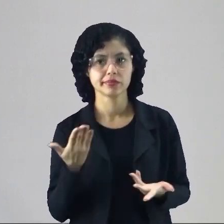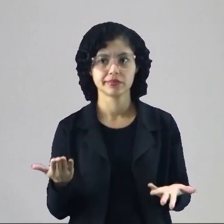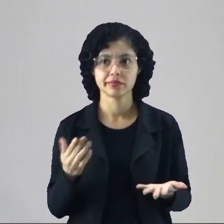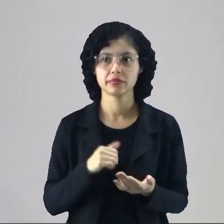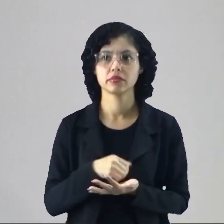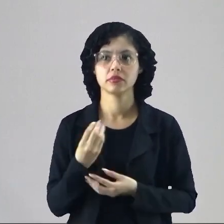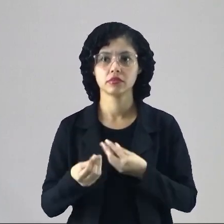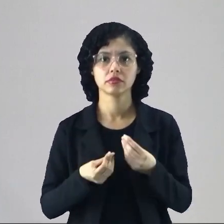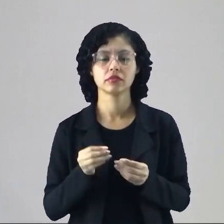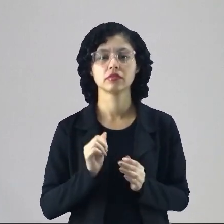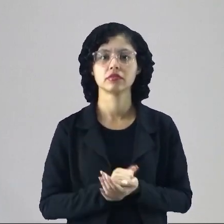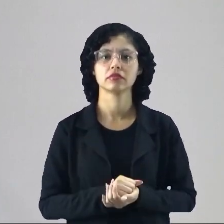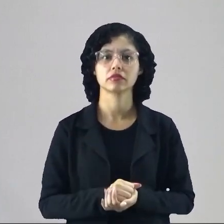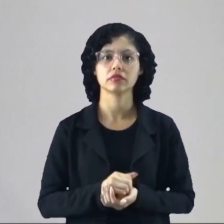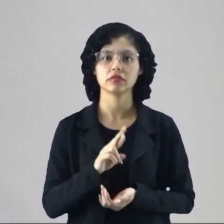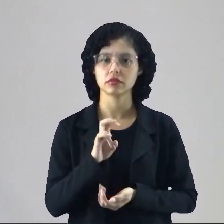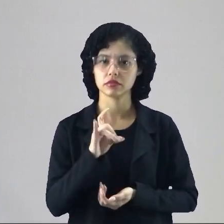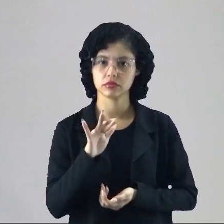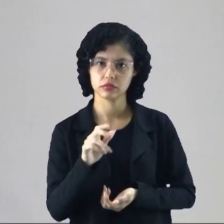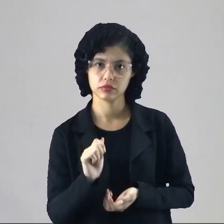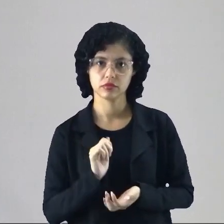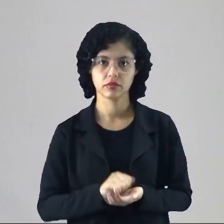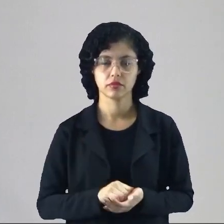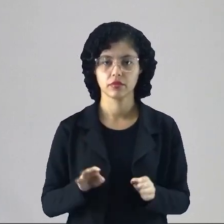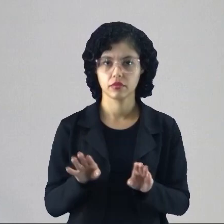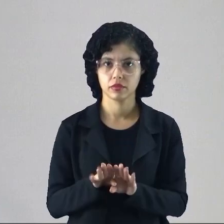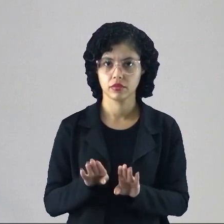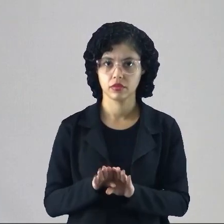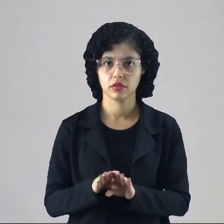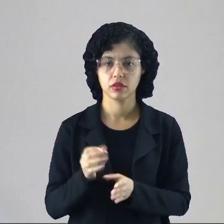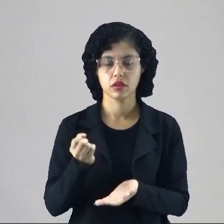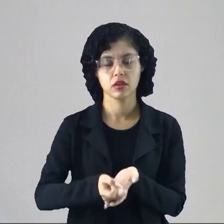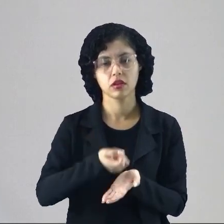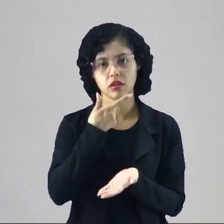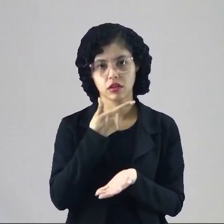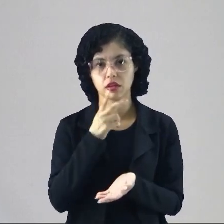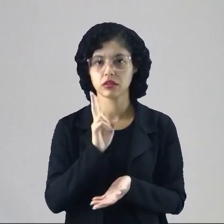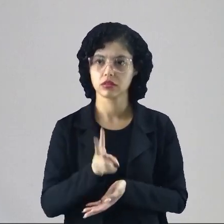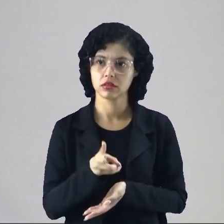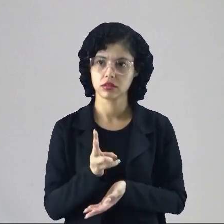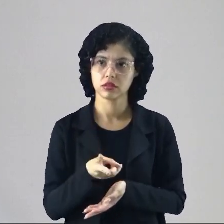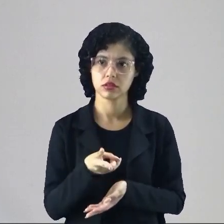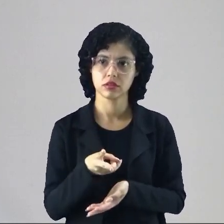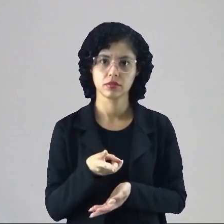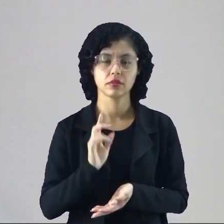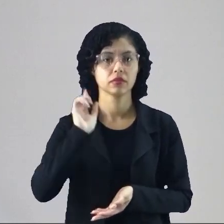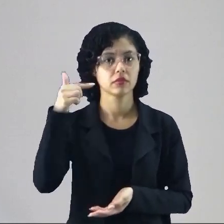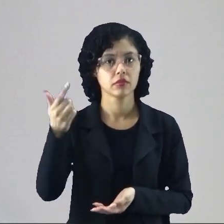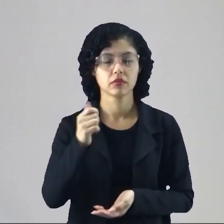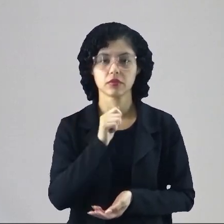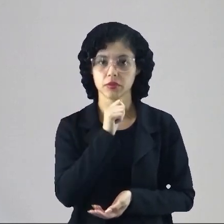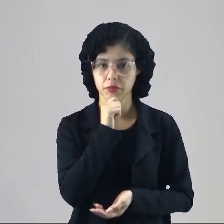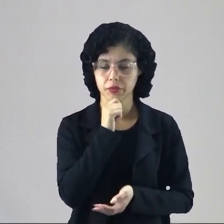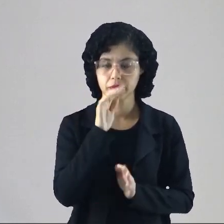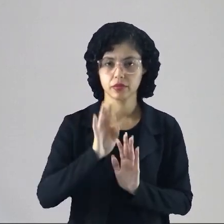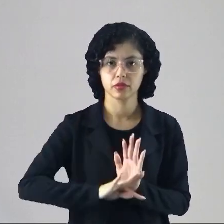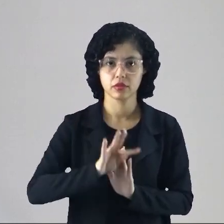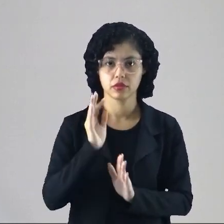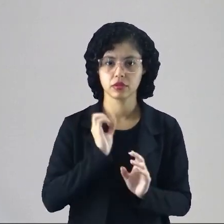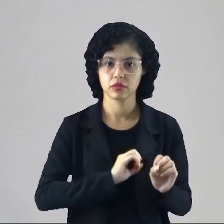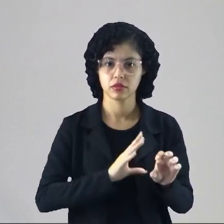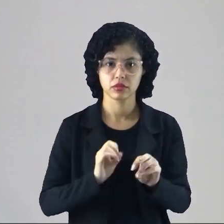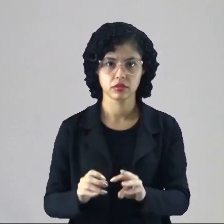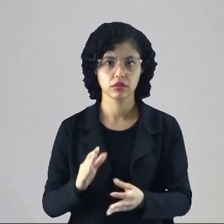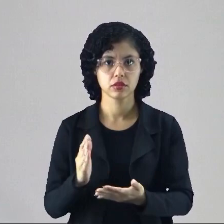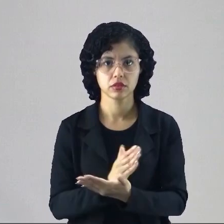né então as receitas temos ali também a bula de remédio são sempre aqueles textos que vão nos ensinando algo como